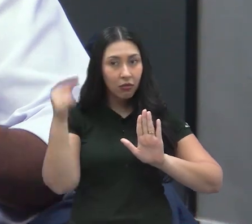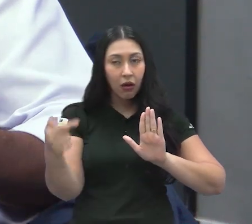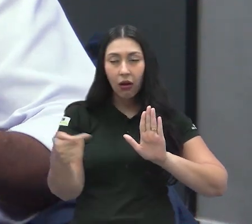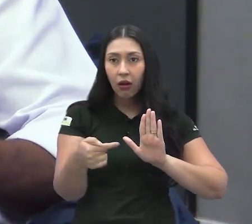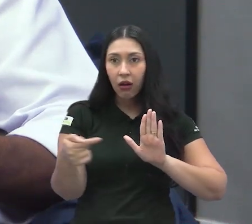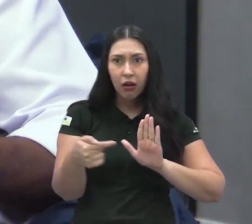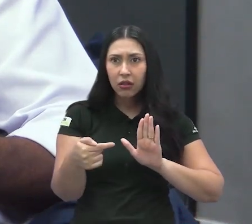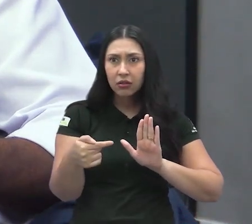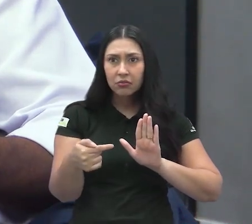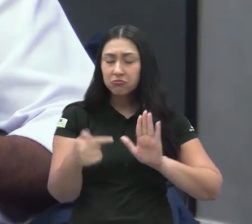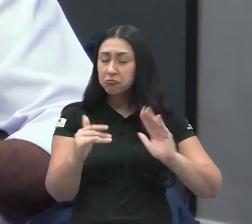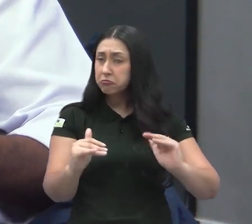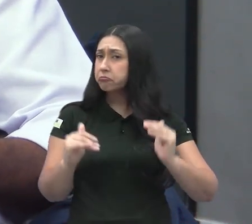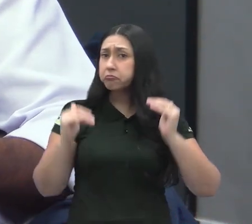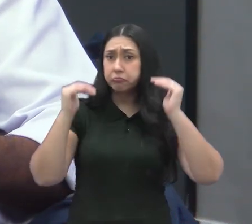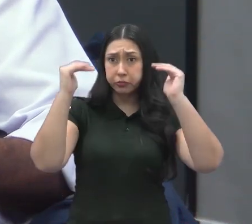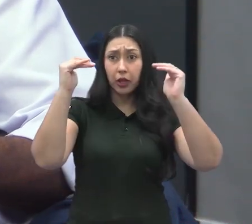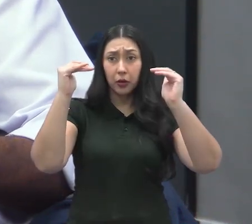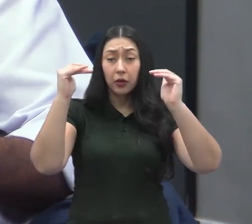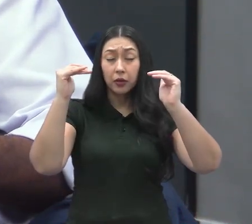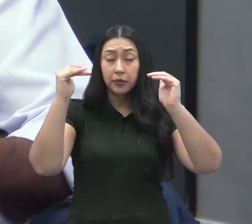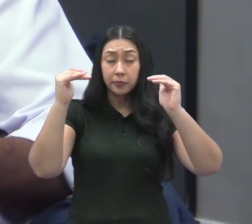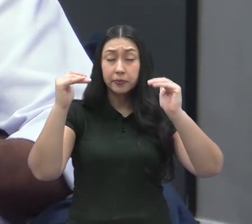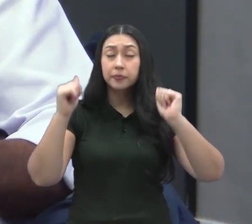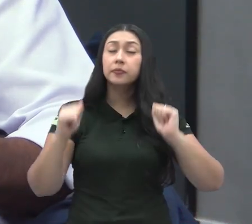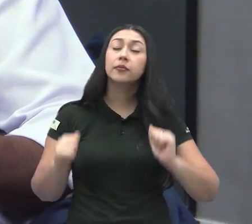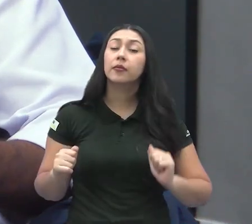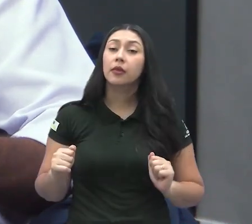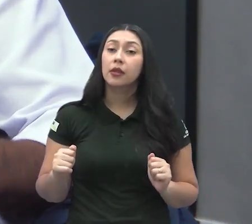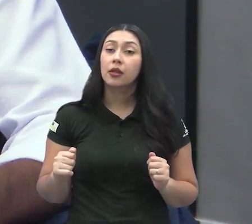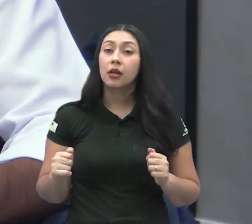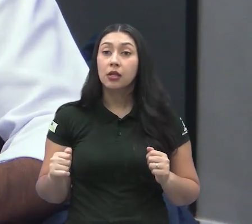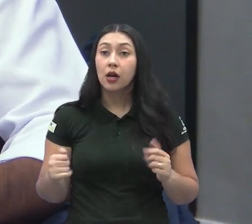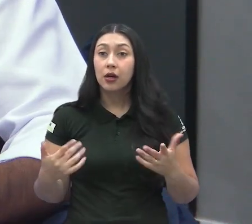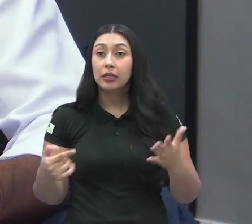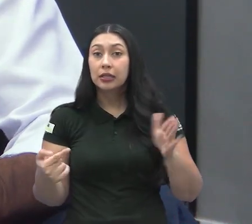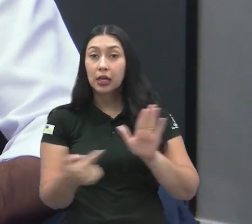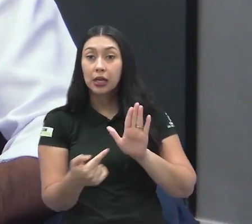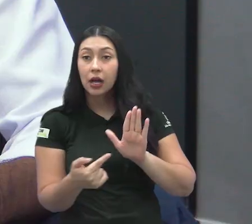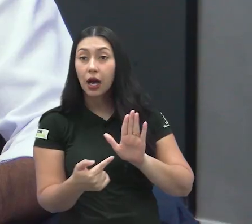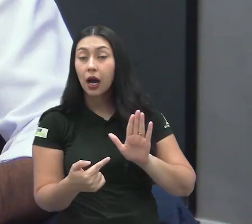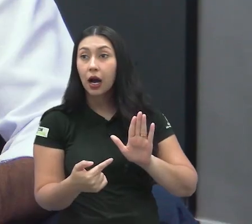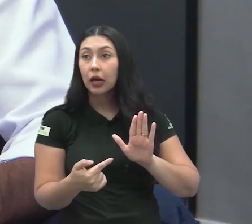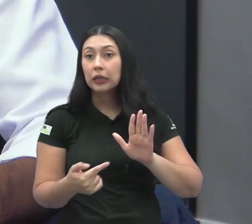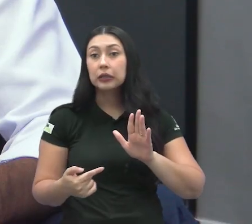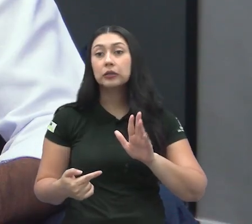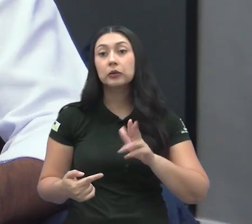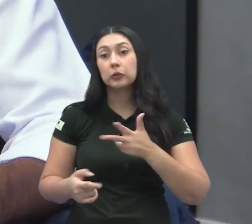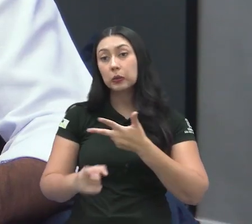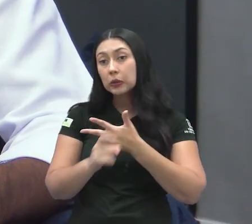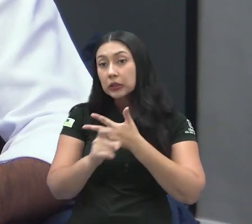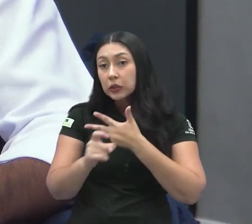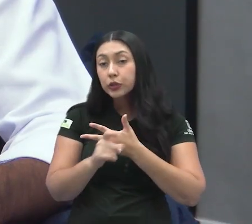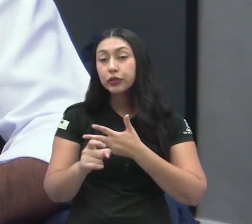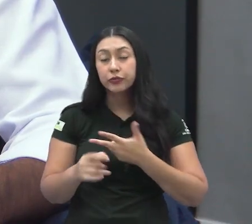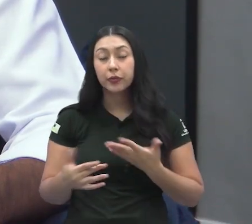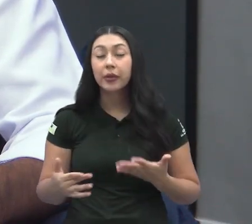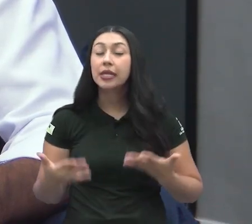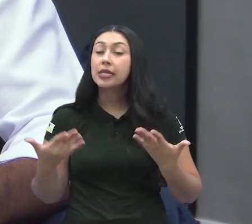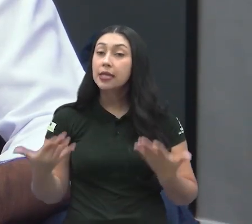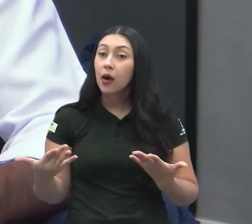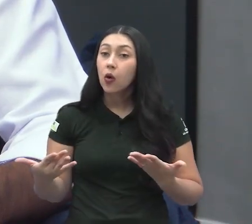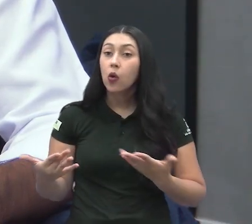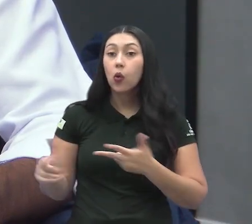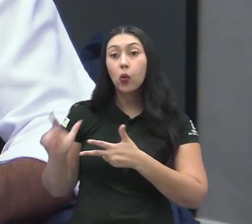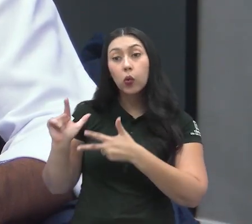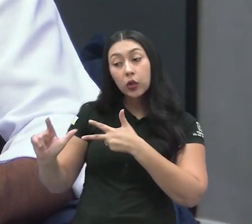assim, a maior das autonomias é o Executivo, tá? Então, o vereador, ele tem que dar essa resposta positiva